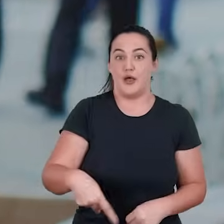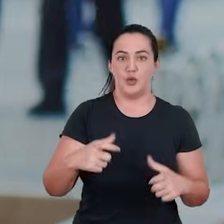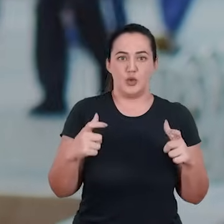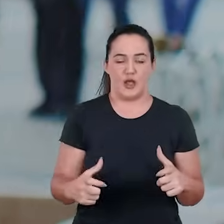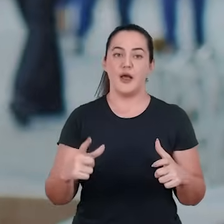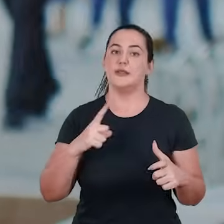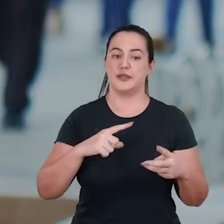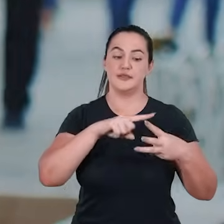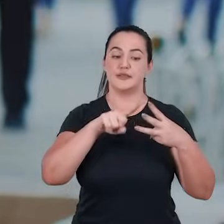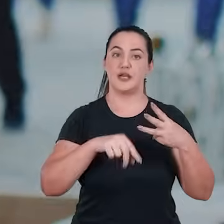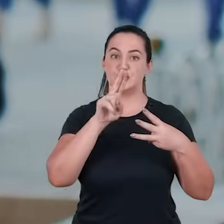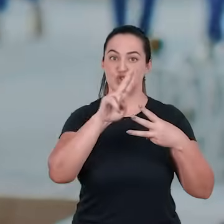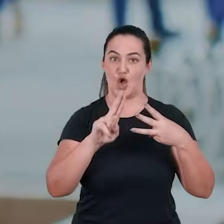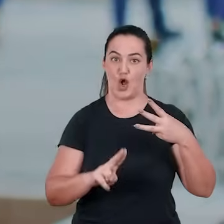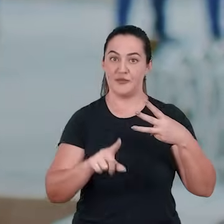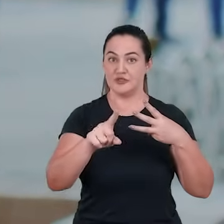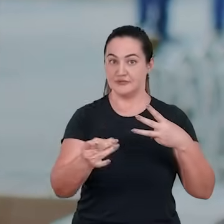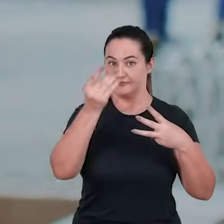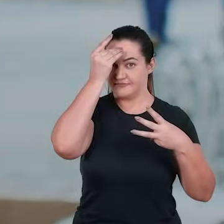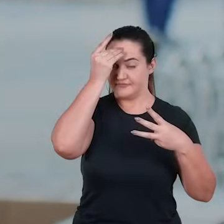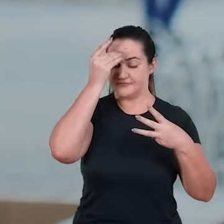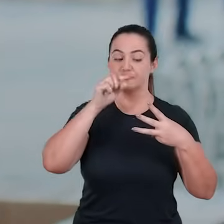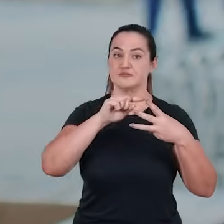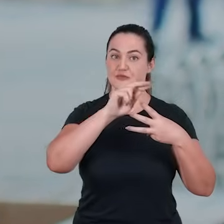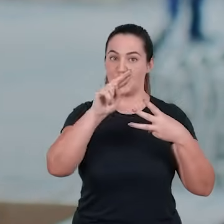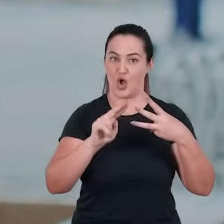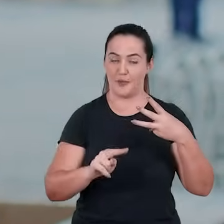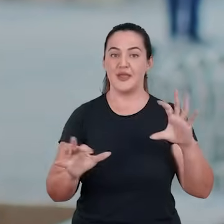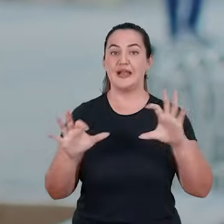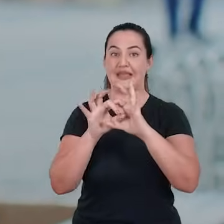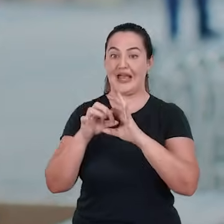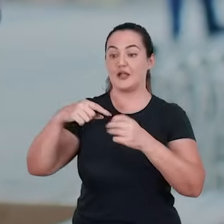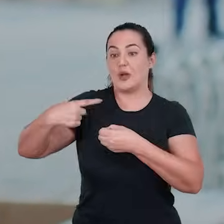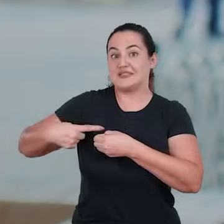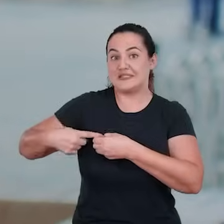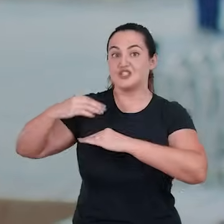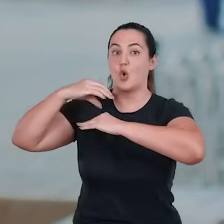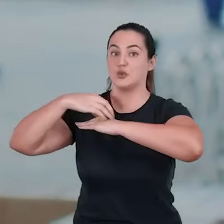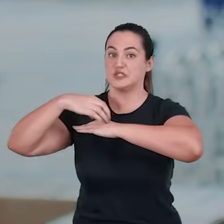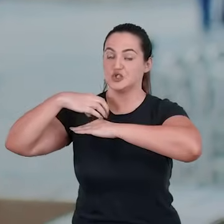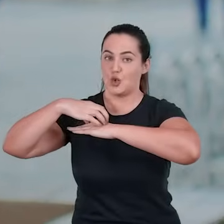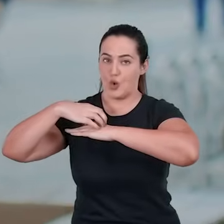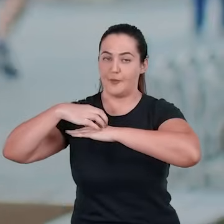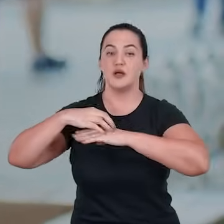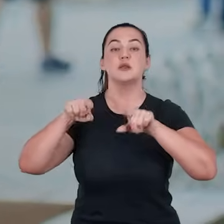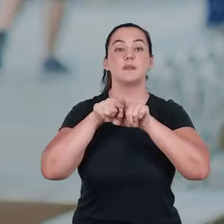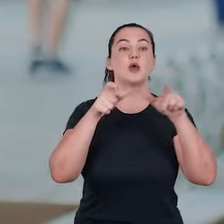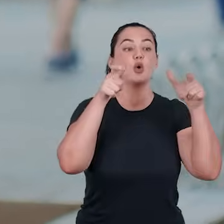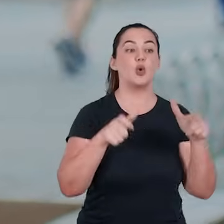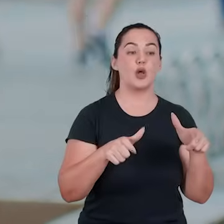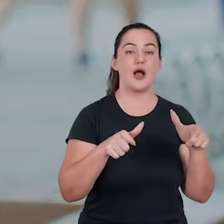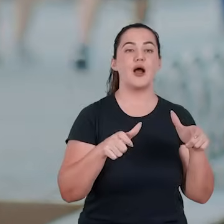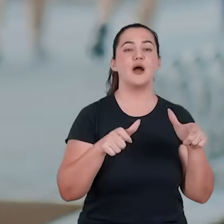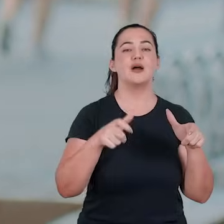3 nomes importantes que você tem que anotar que estão atrelados a Constantinopla, atrelados a esse hipódromo e que fazem